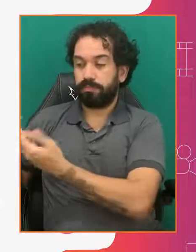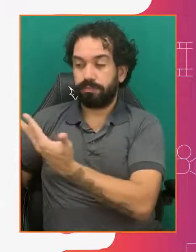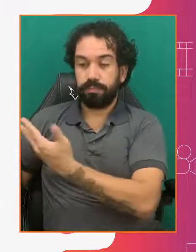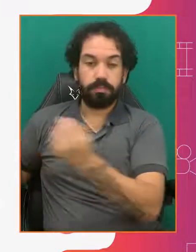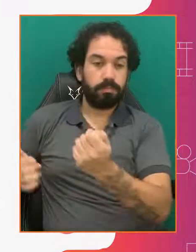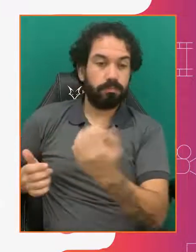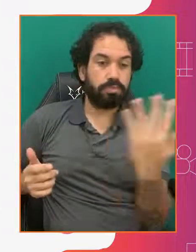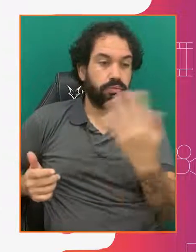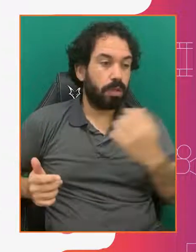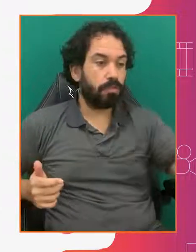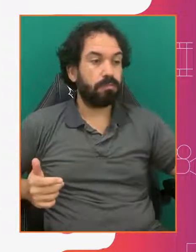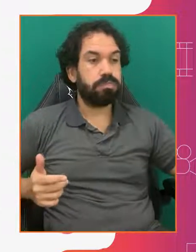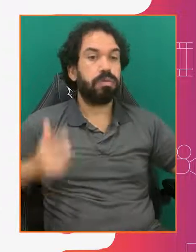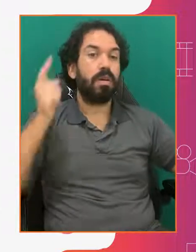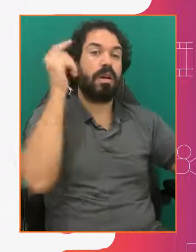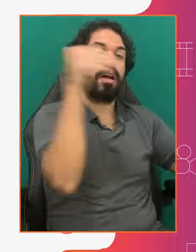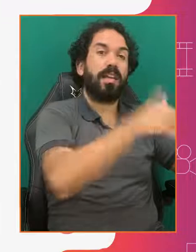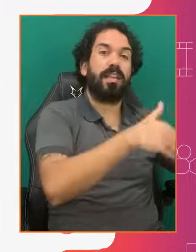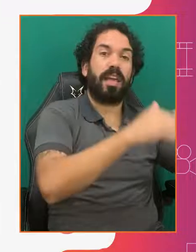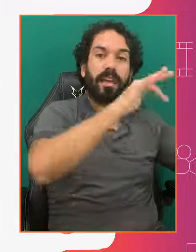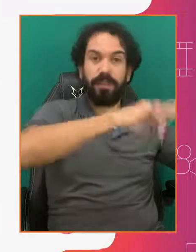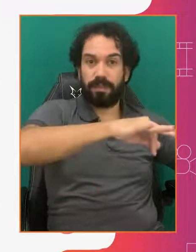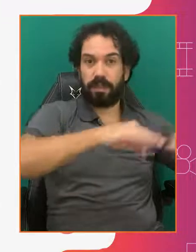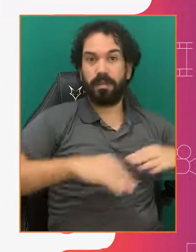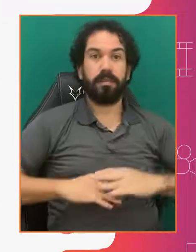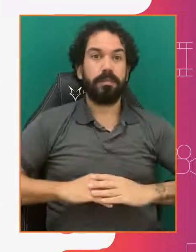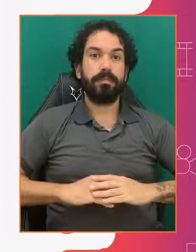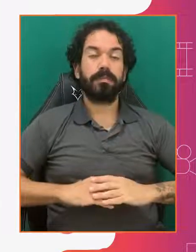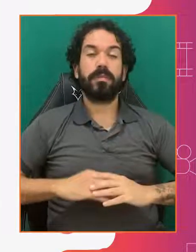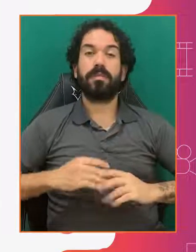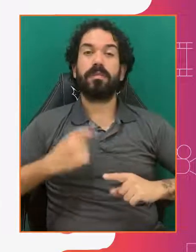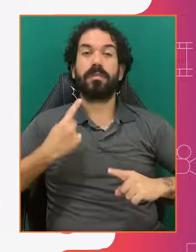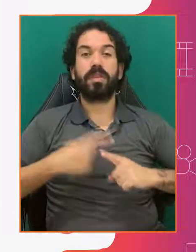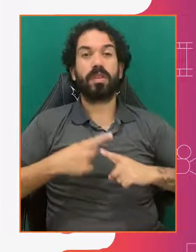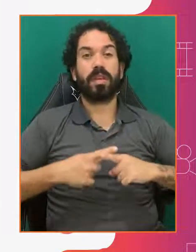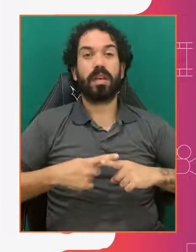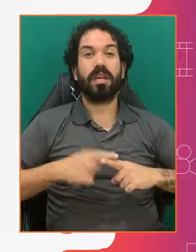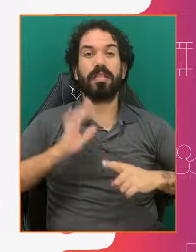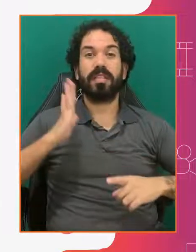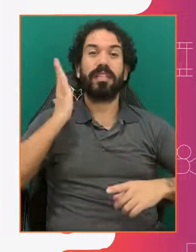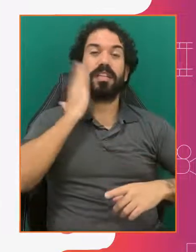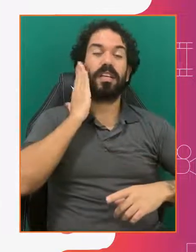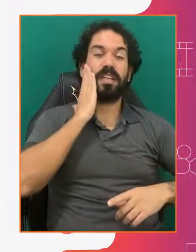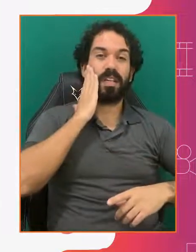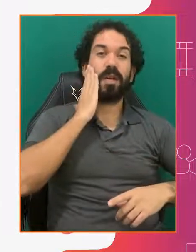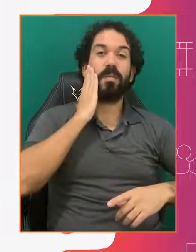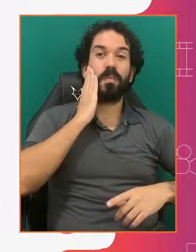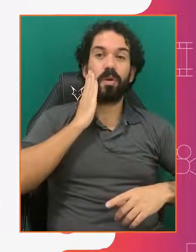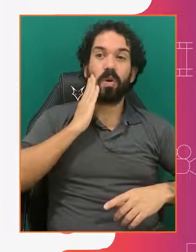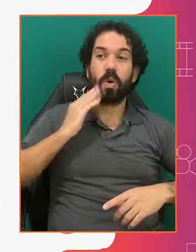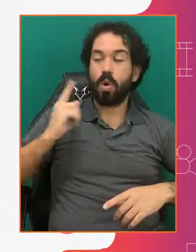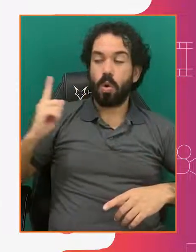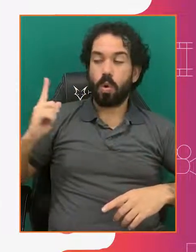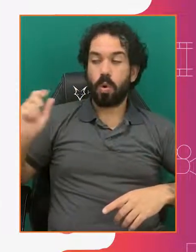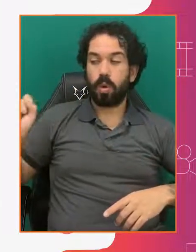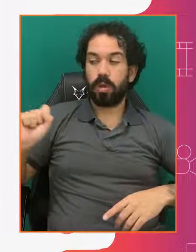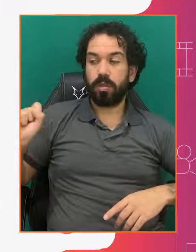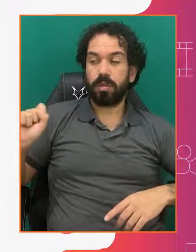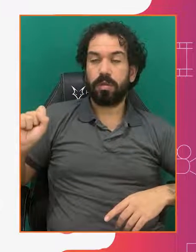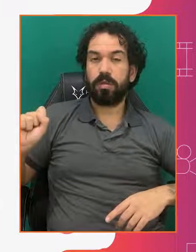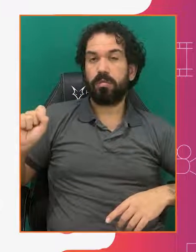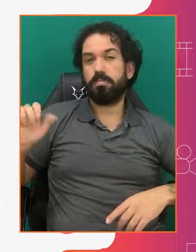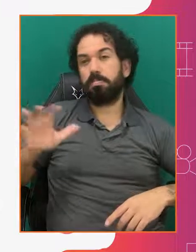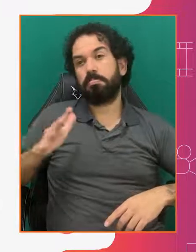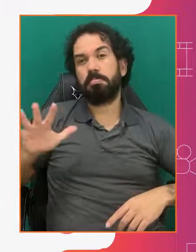menos vai ser necessário para fazer a animação, porque uma vez que você sabe que 1